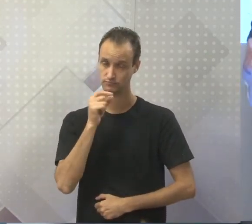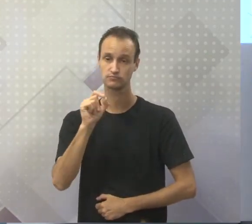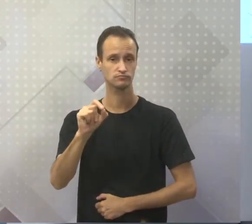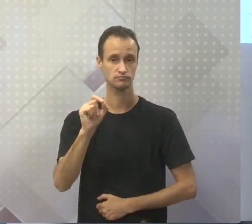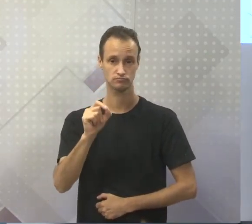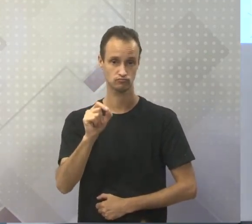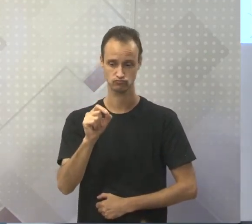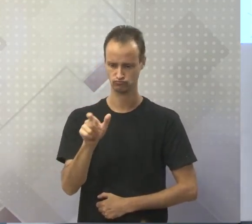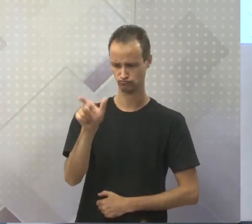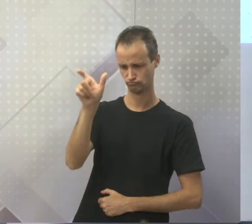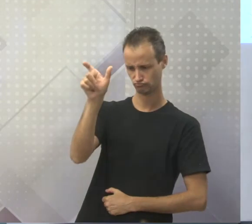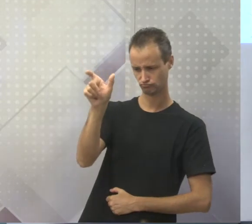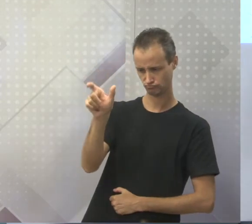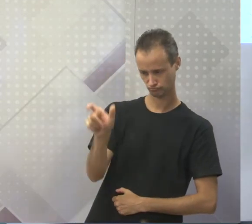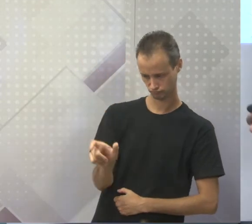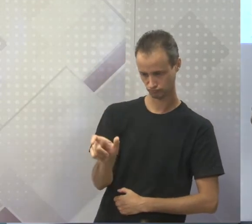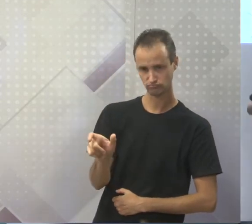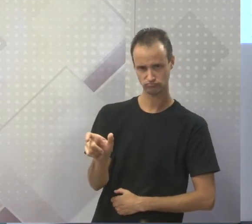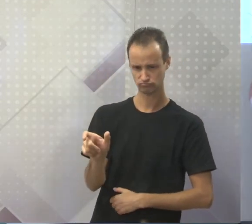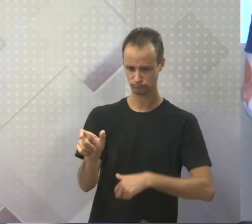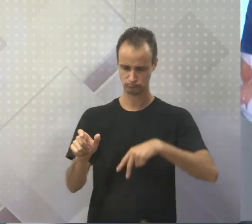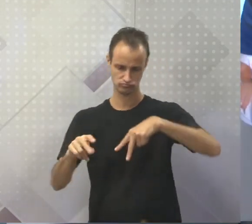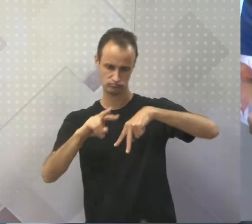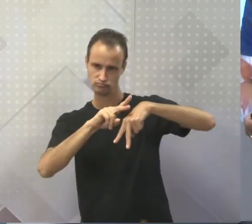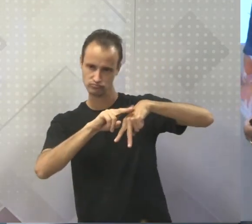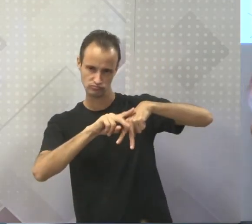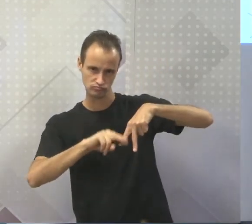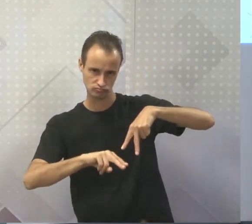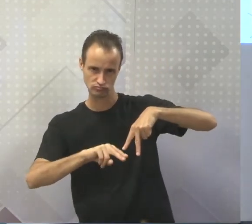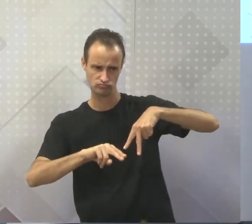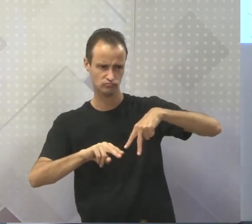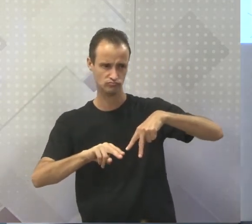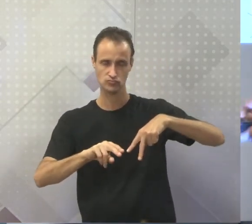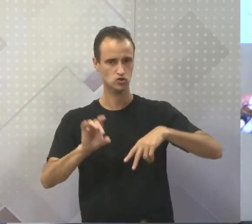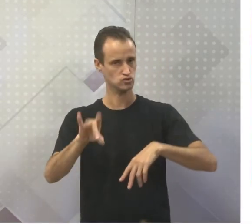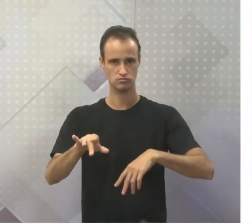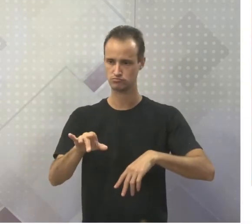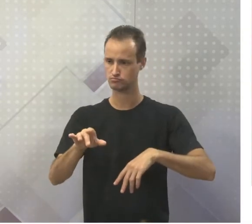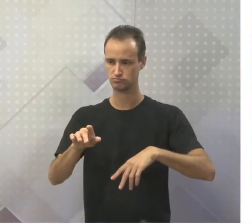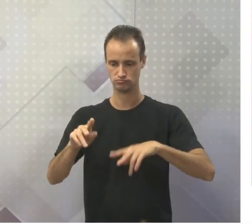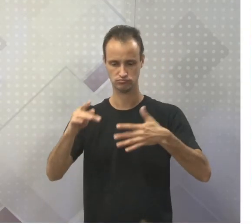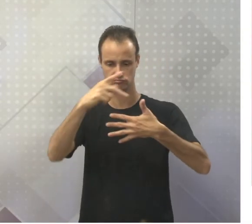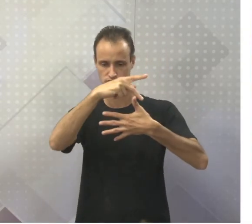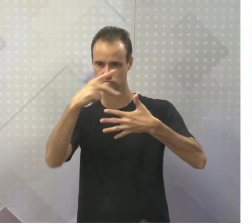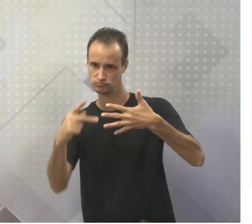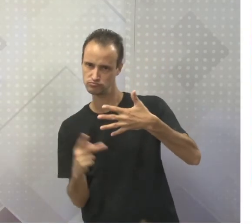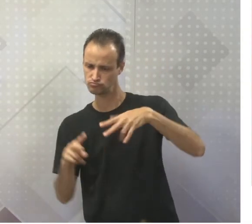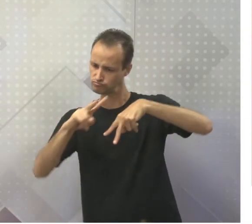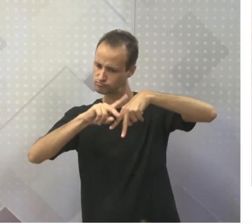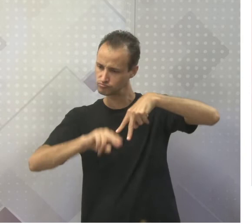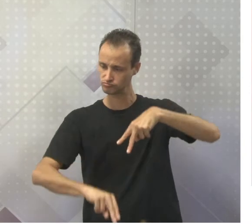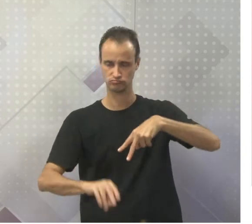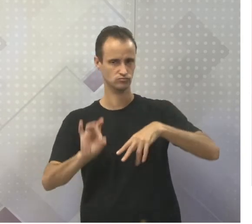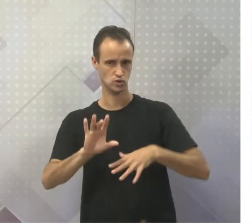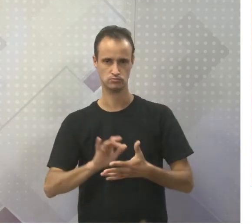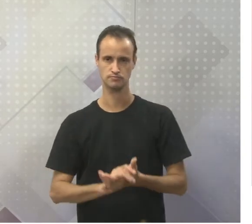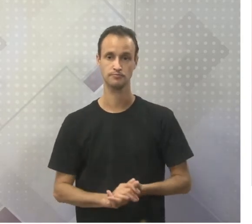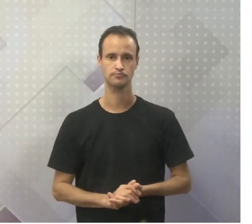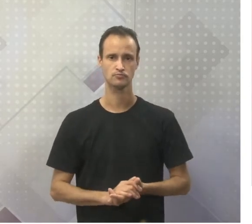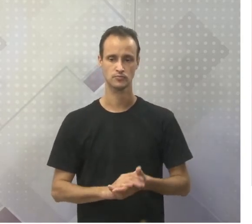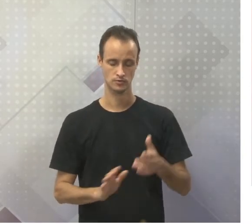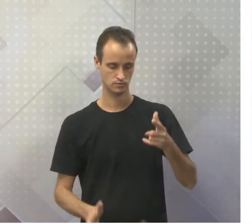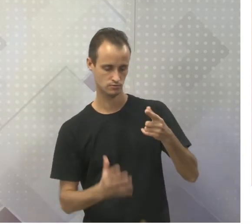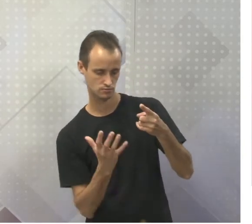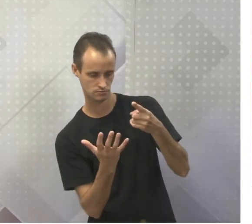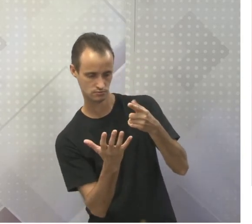apenas um gênero de uma espécie. Apenas isso. Apenas isso. Aí o aparelho reprodutor masculino, você